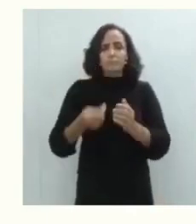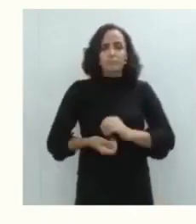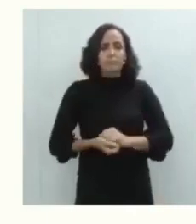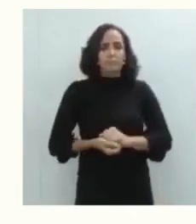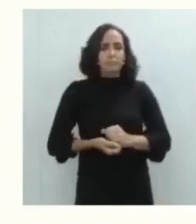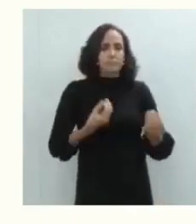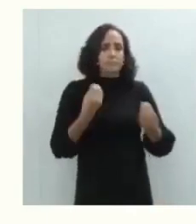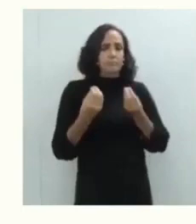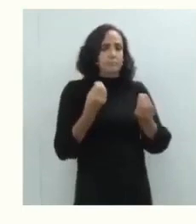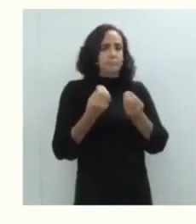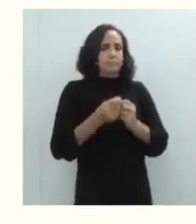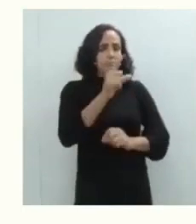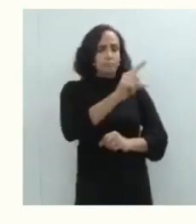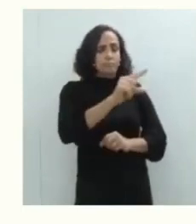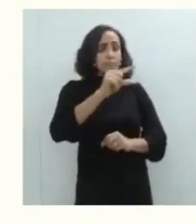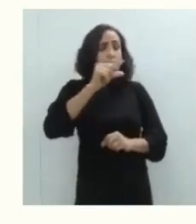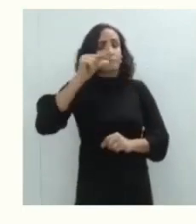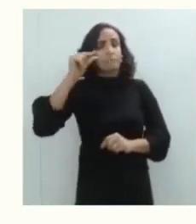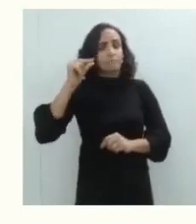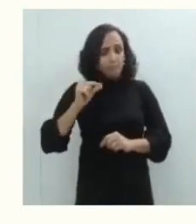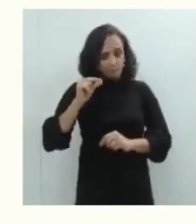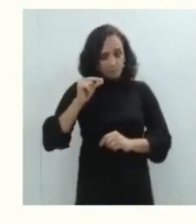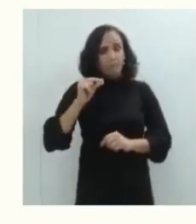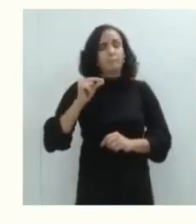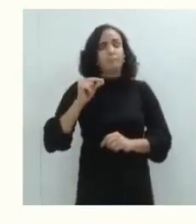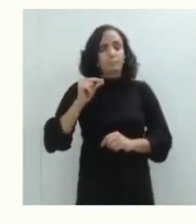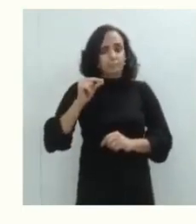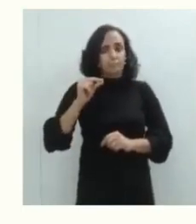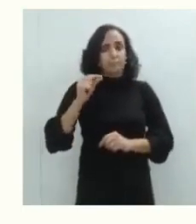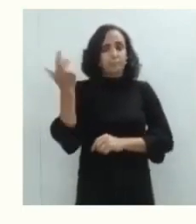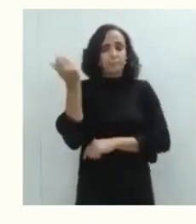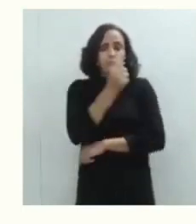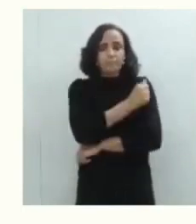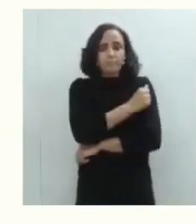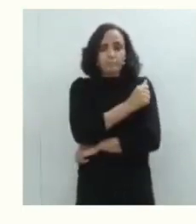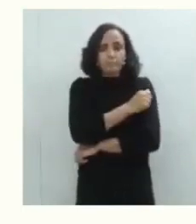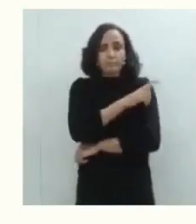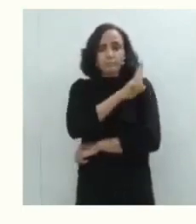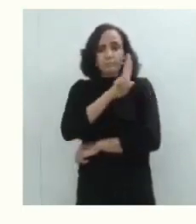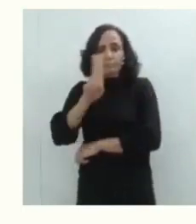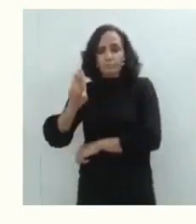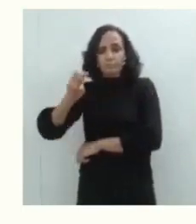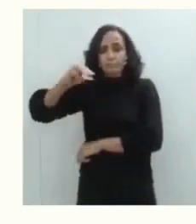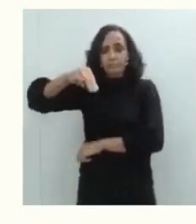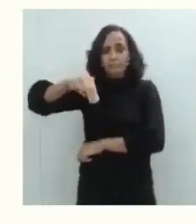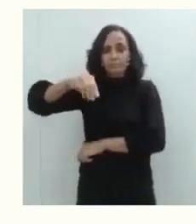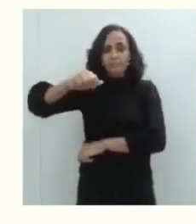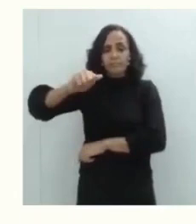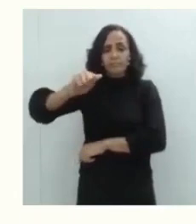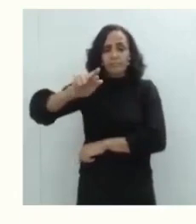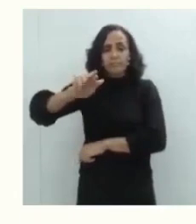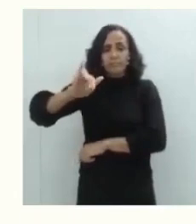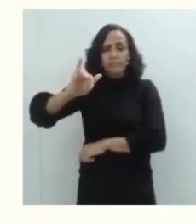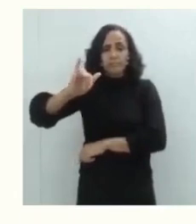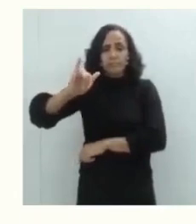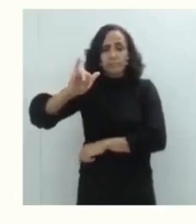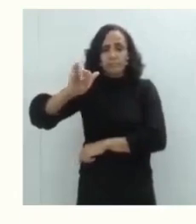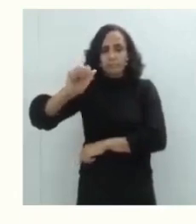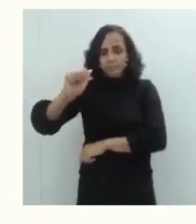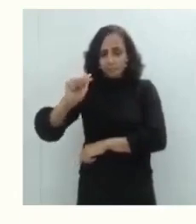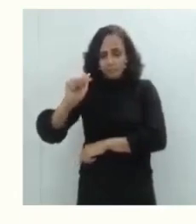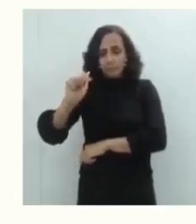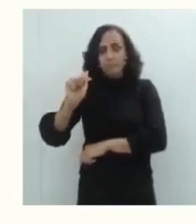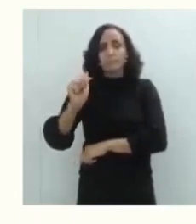faz o quê? Seleciona a aluna Maria, disciplina redes, nota